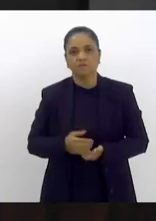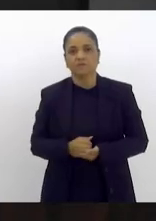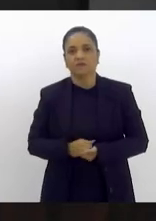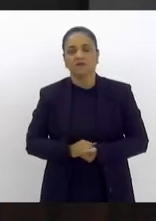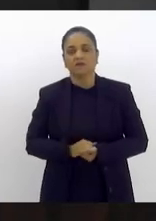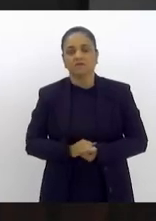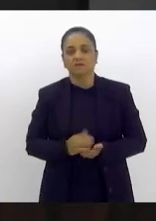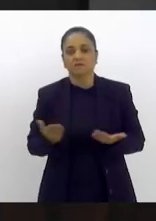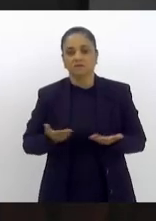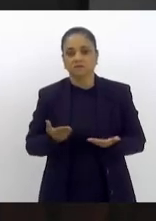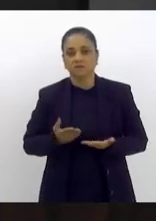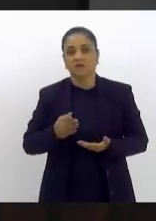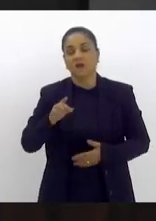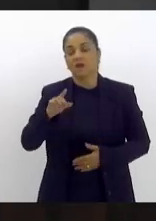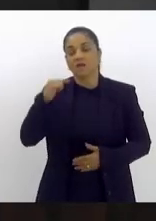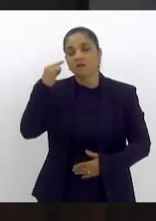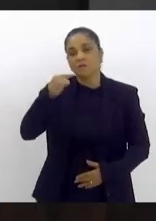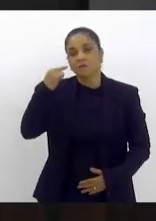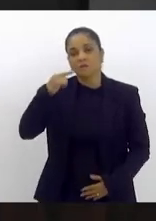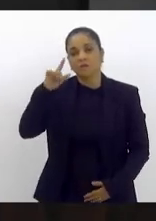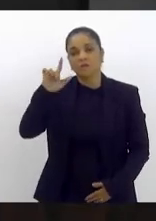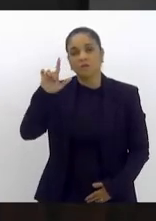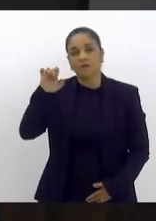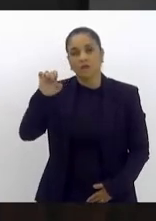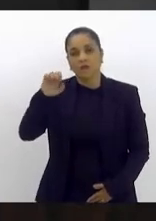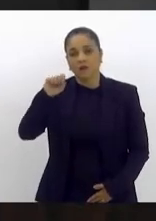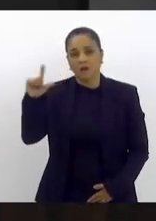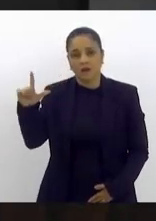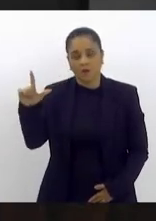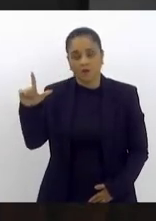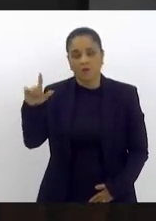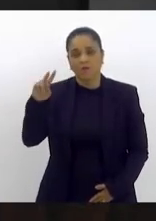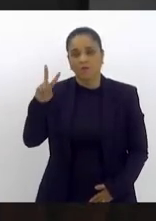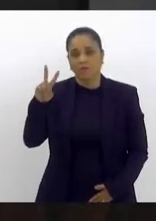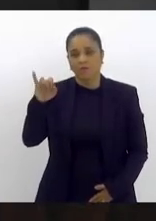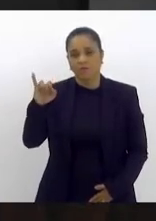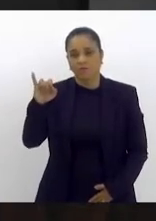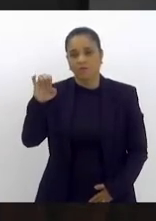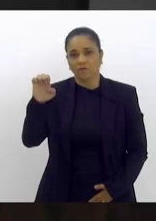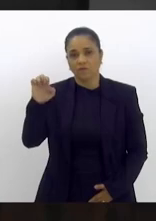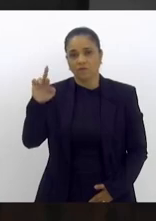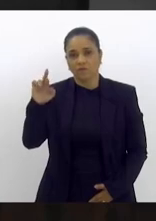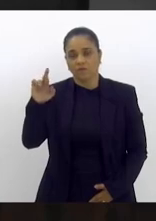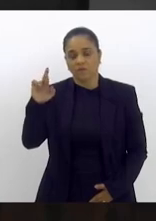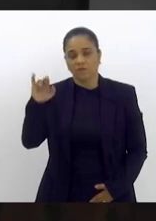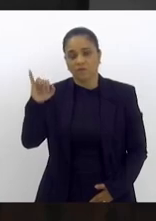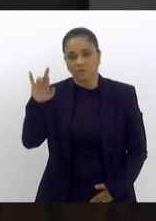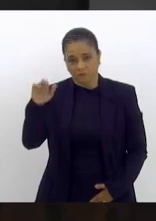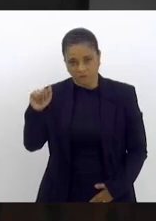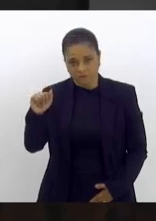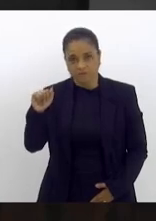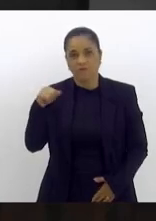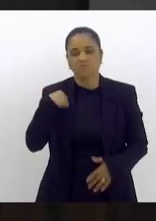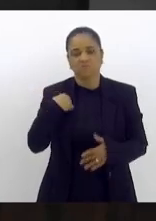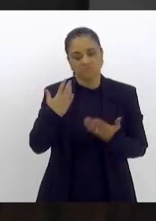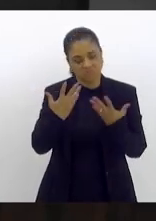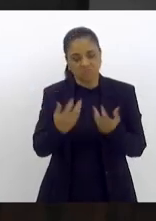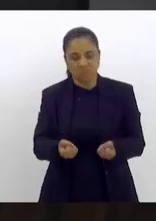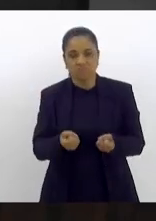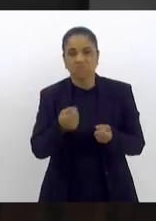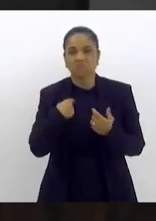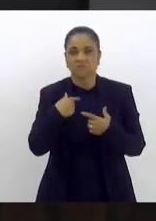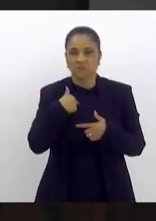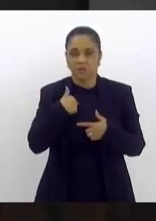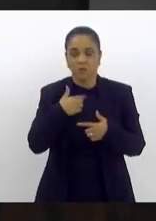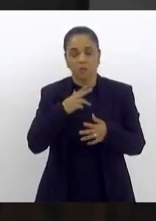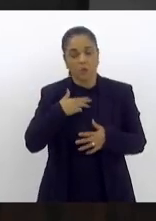Deputado Léo Vieira, a gente tem que admitir certas coisas. Eu, por exemplo, tenho